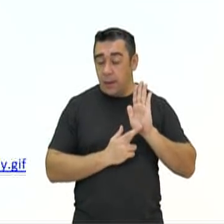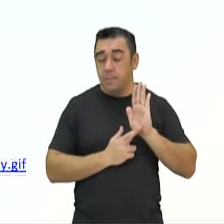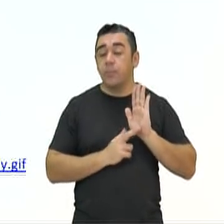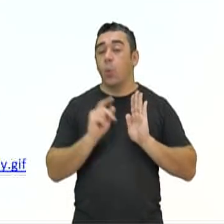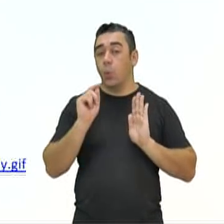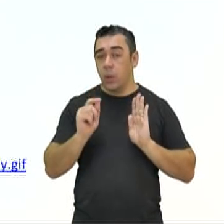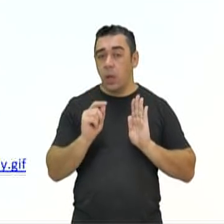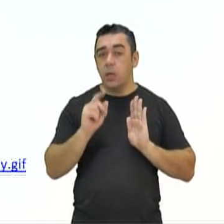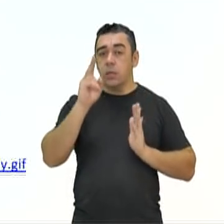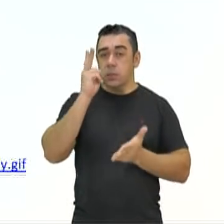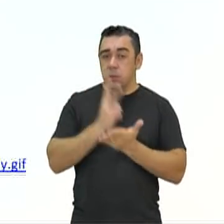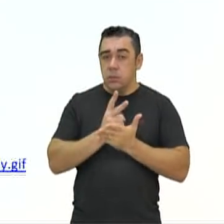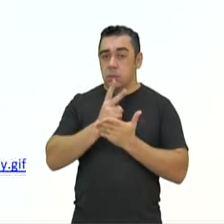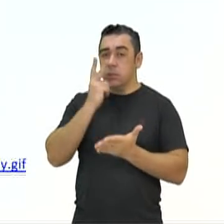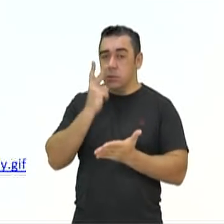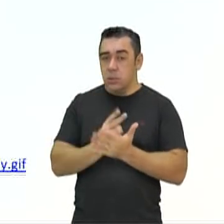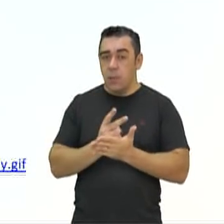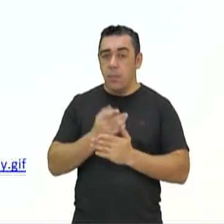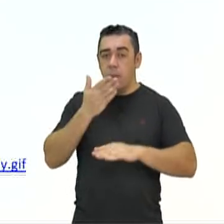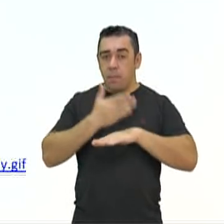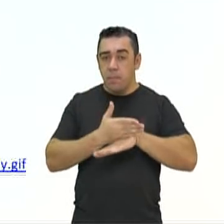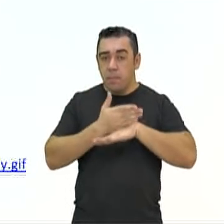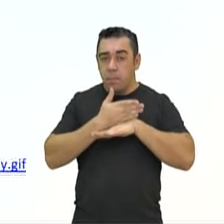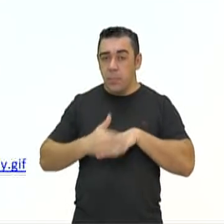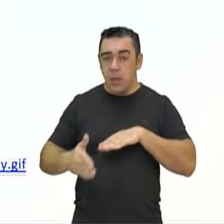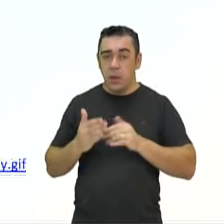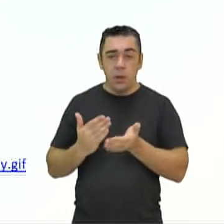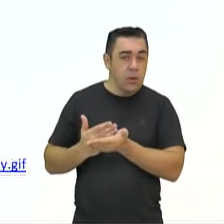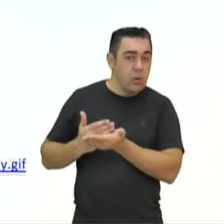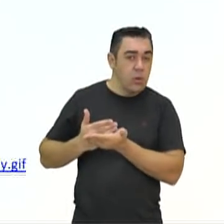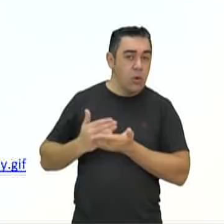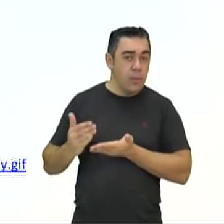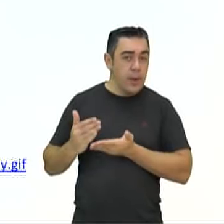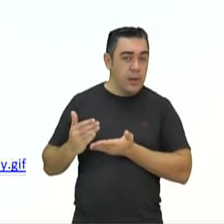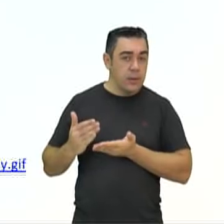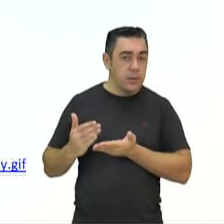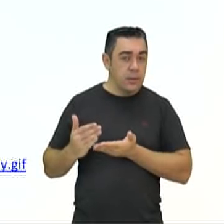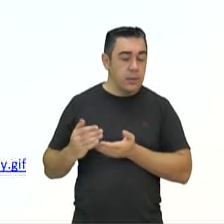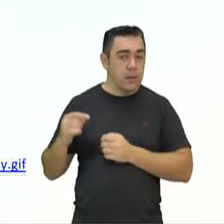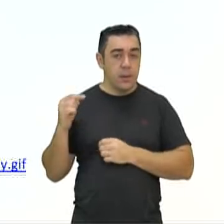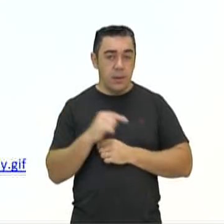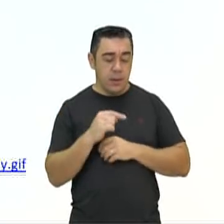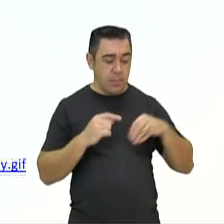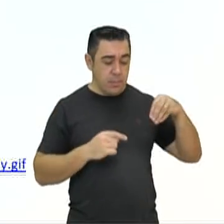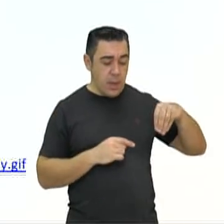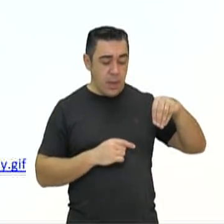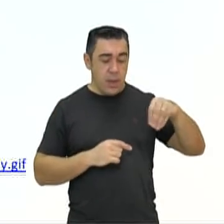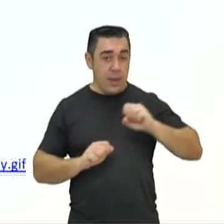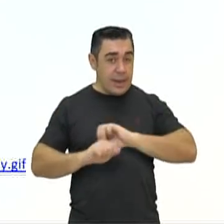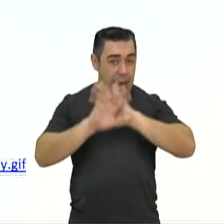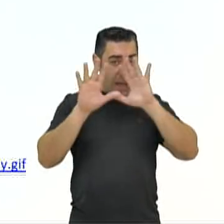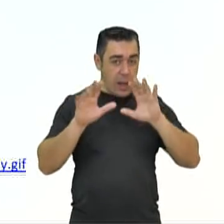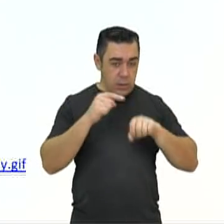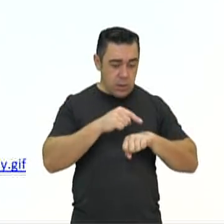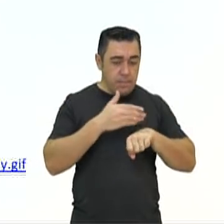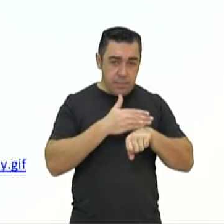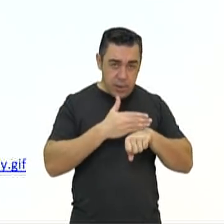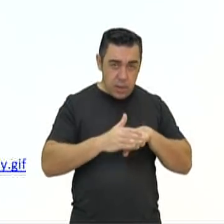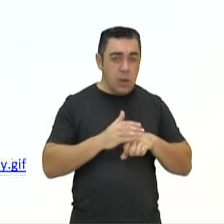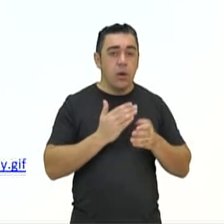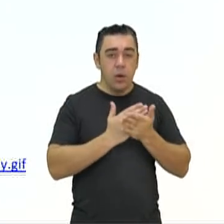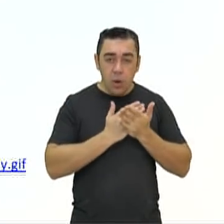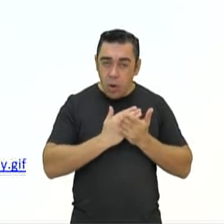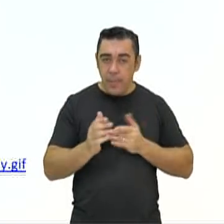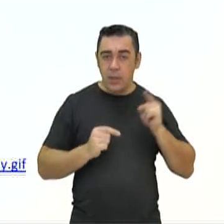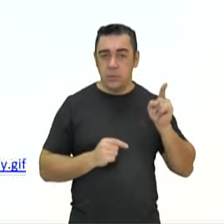sempre iniciam o jogo, né, realizando o primeiro lance. Então, as brancas é regra, você sempre vai iniciar com as brancas. Então, eu